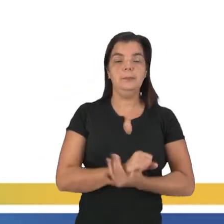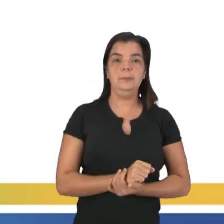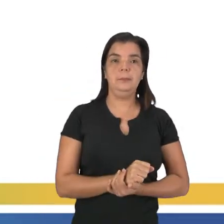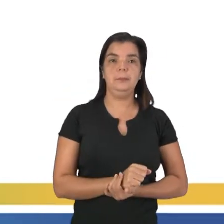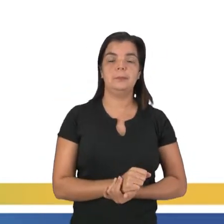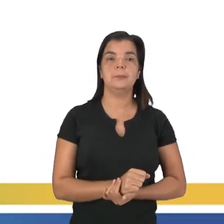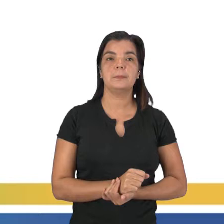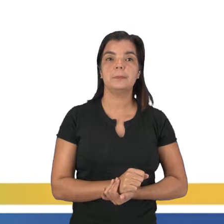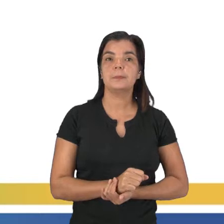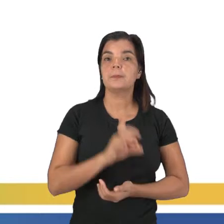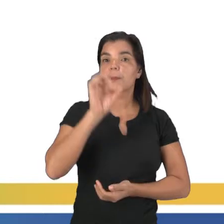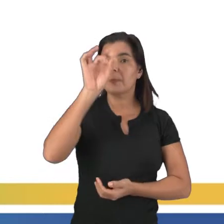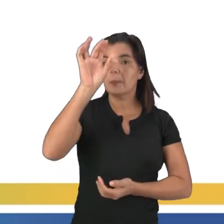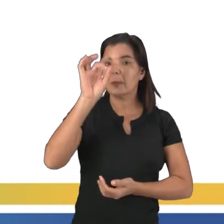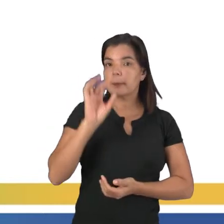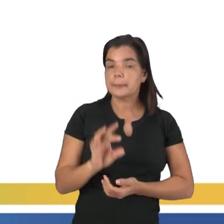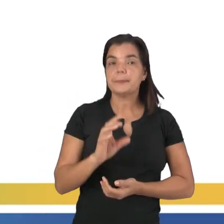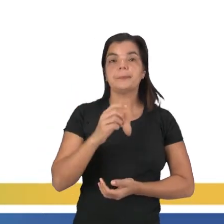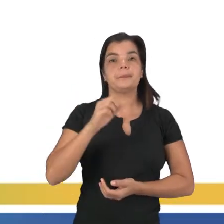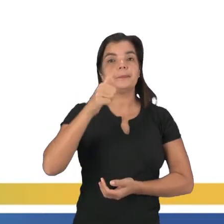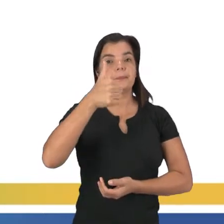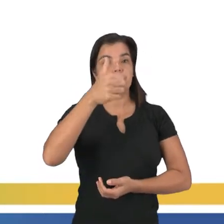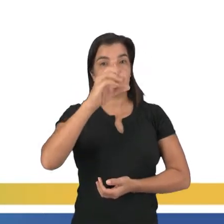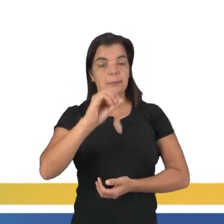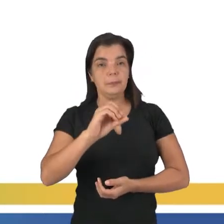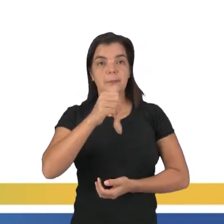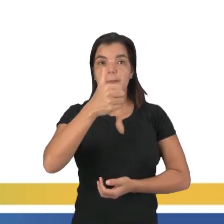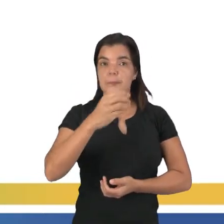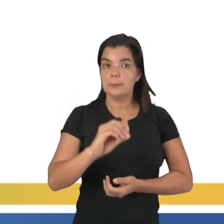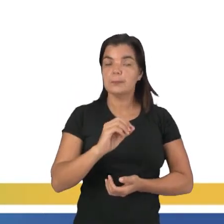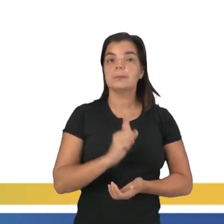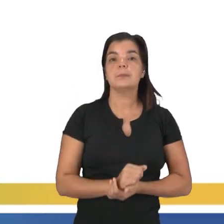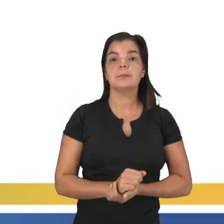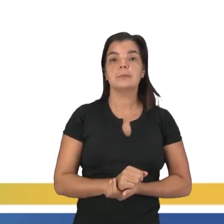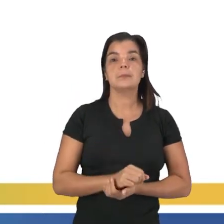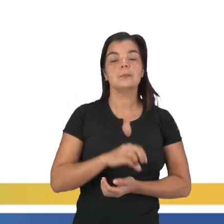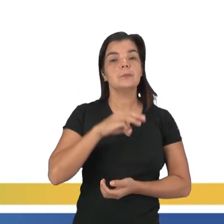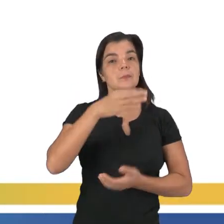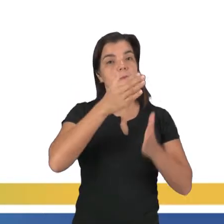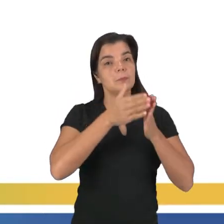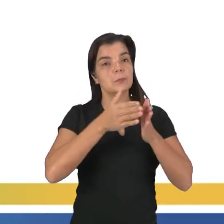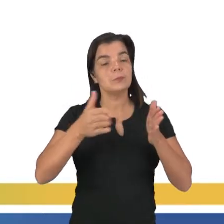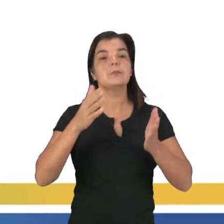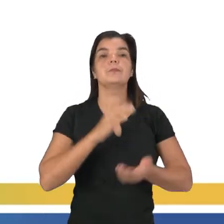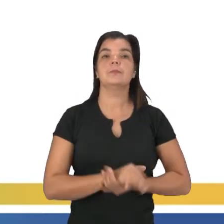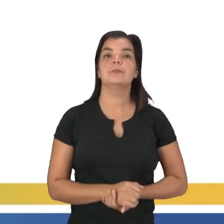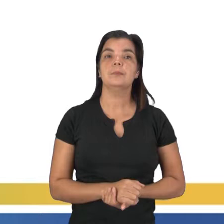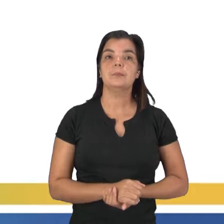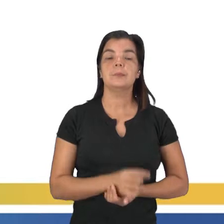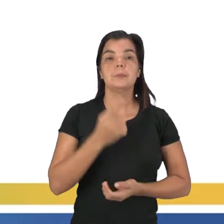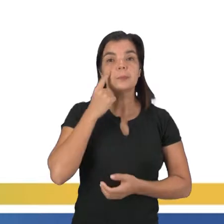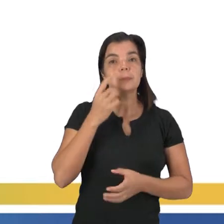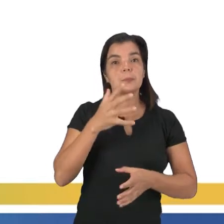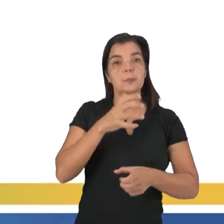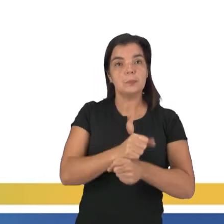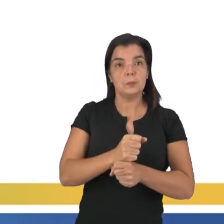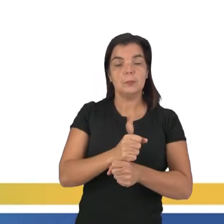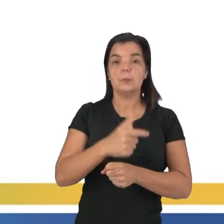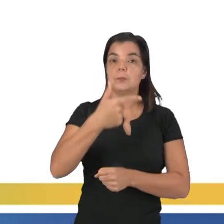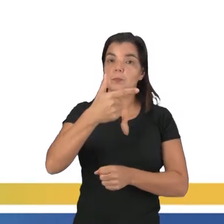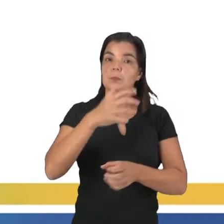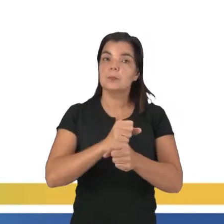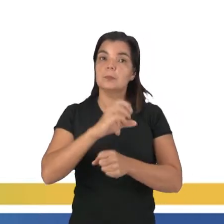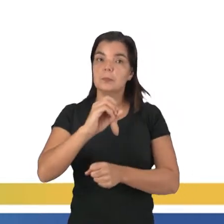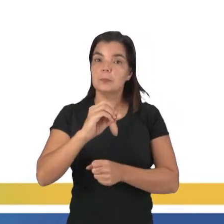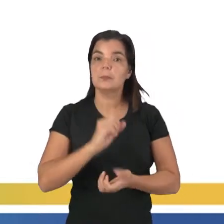vamos ver centésimo com centésimo, décimo com décimo, milésimo com milésimo e assim em diante. Então, quando eu somo 2 mais